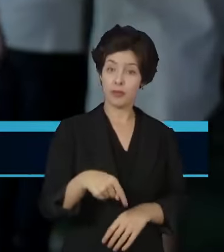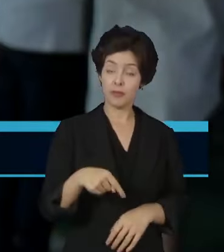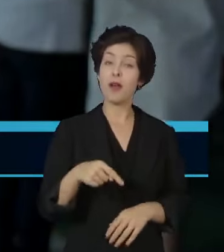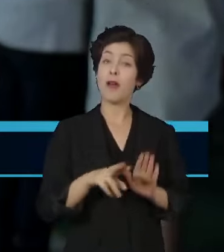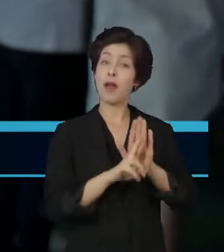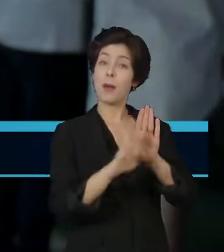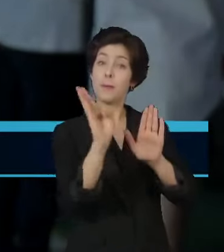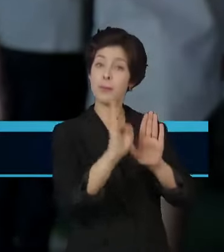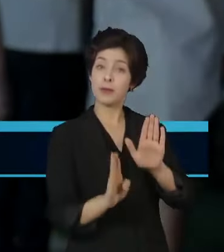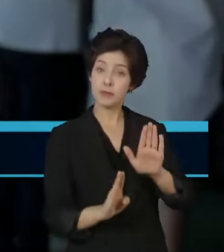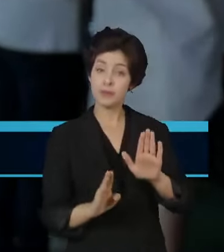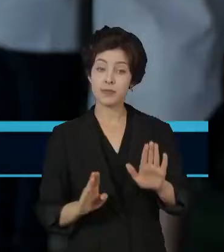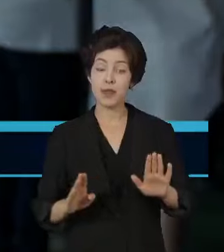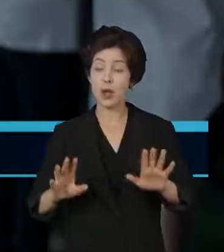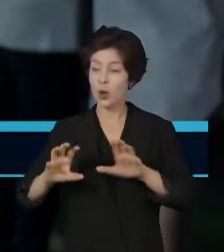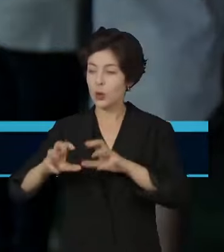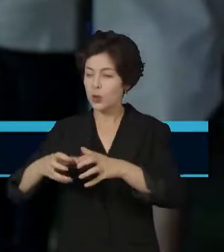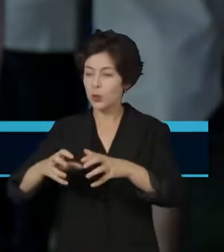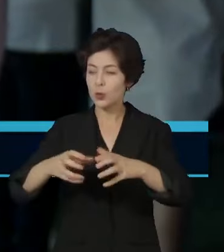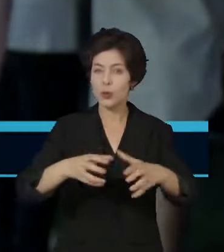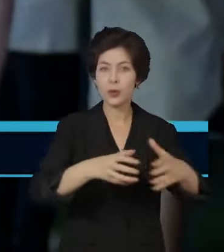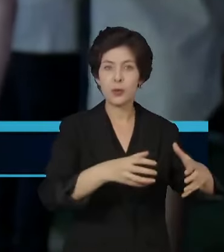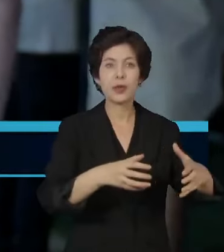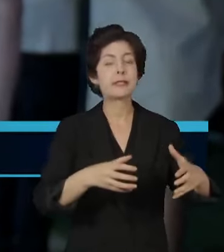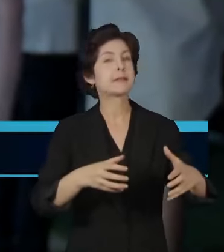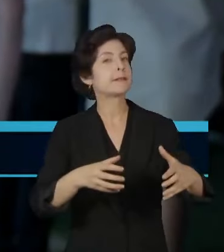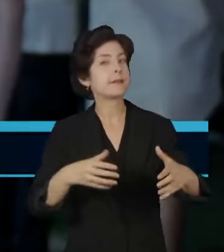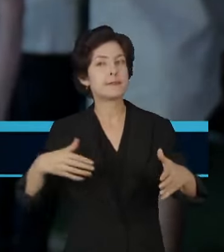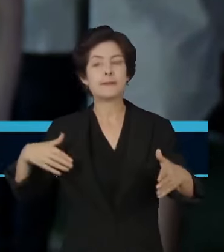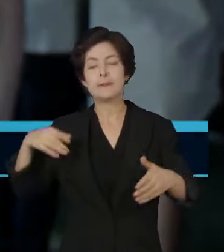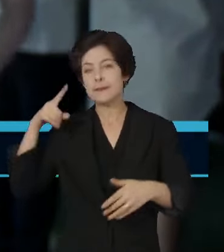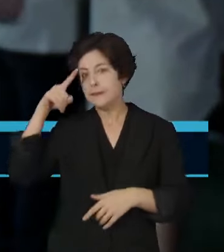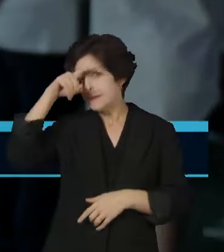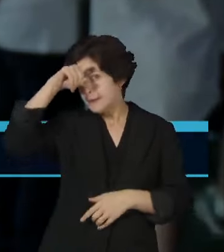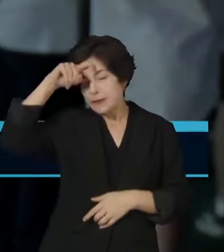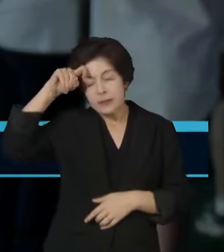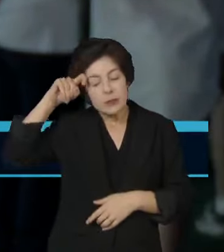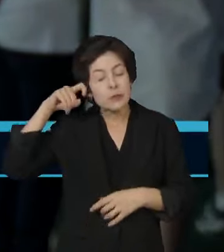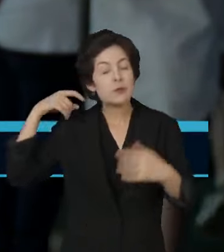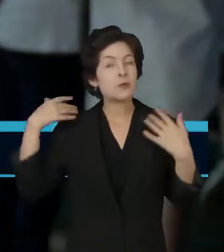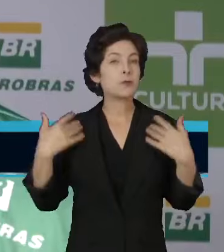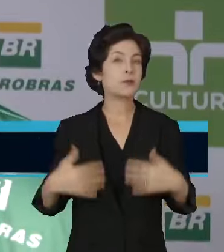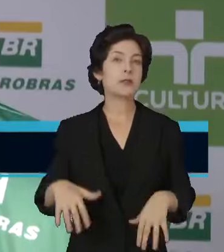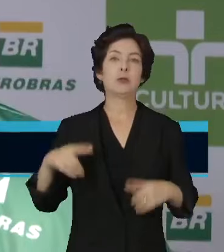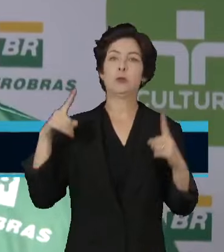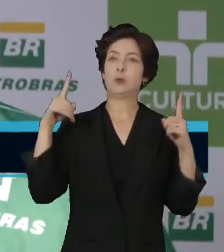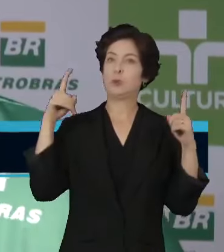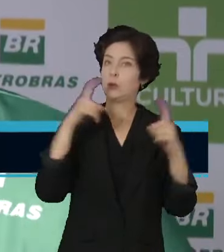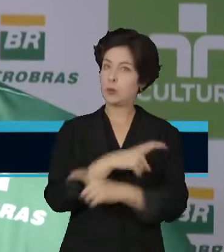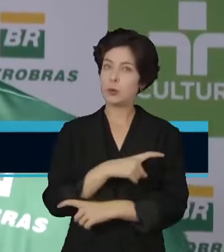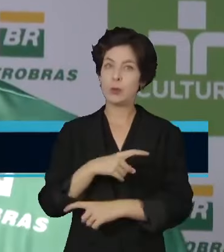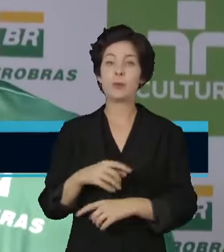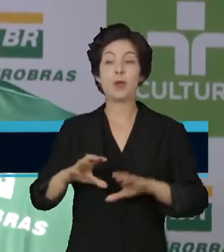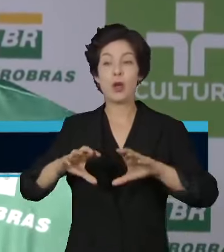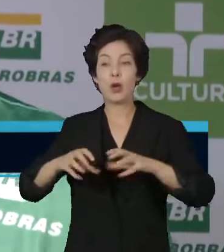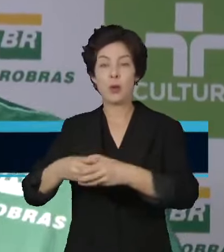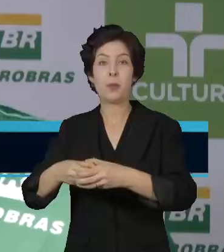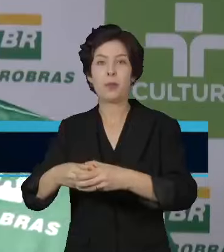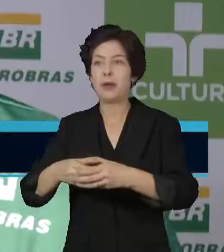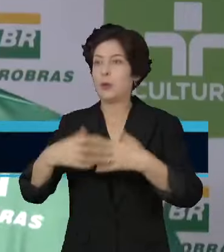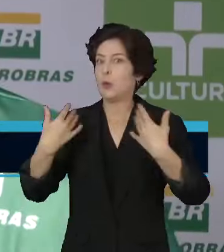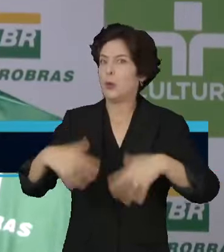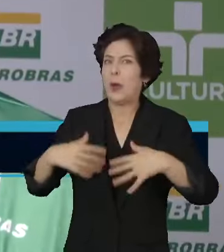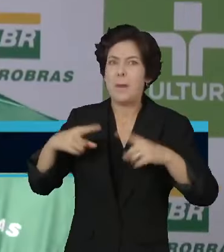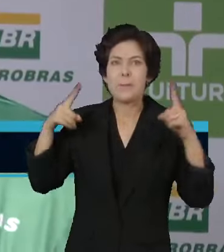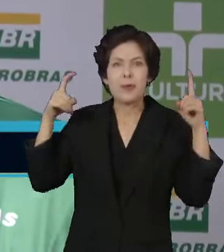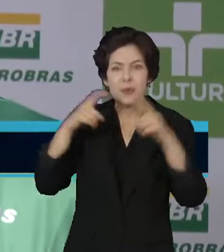ir além da fase de grupos. Só não esperava que o caminho até lá fosse se revelar tão difícil. Eu caí num grupo da morte, onde tinha o